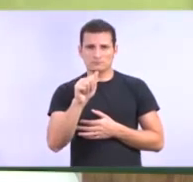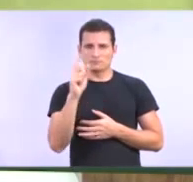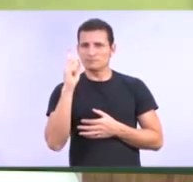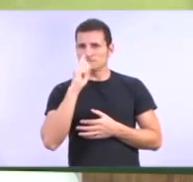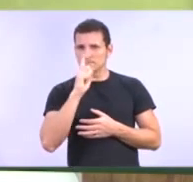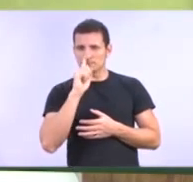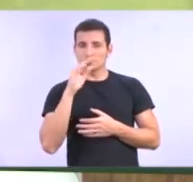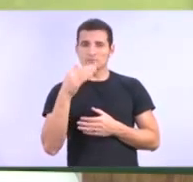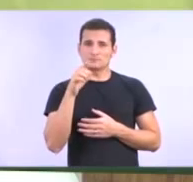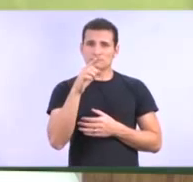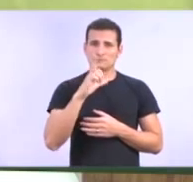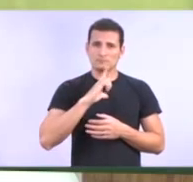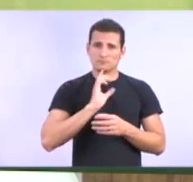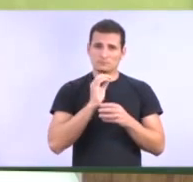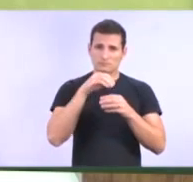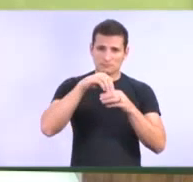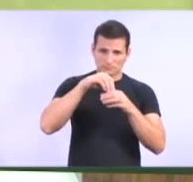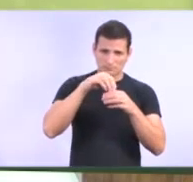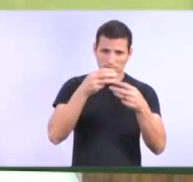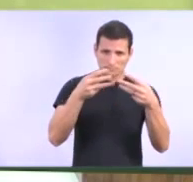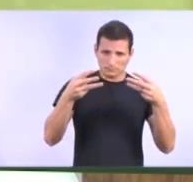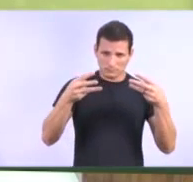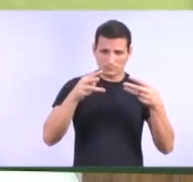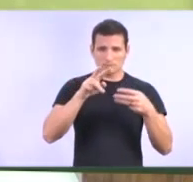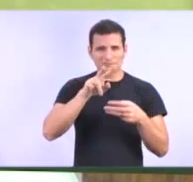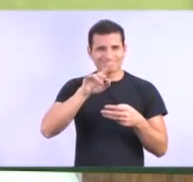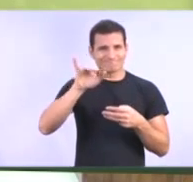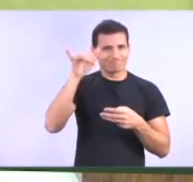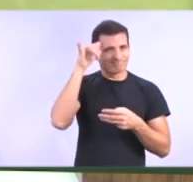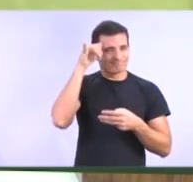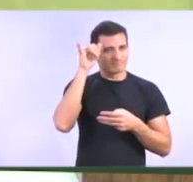mecanismos dentro da rede que vão evitar isso, tá certo? Então,